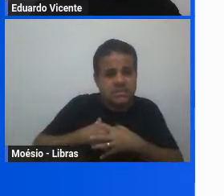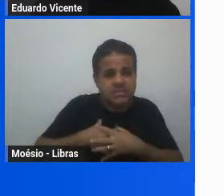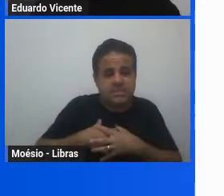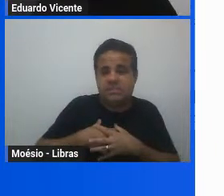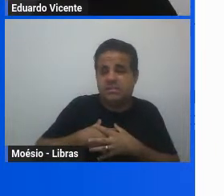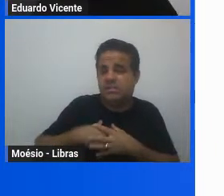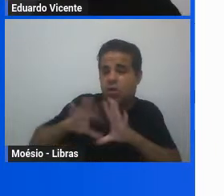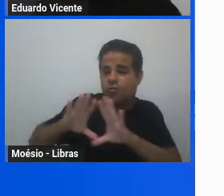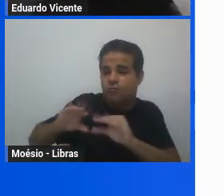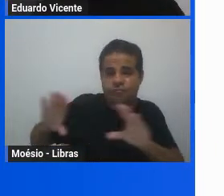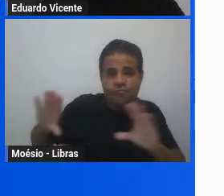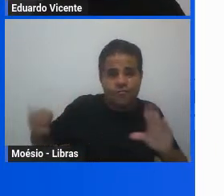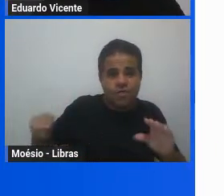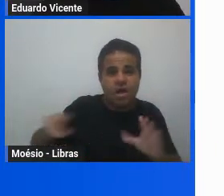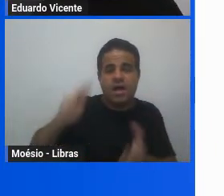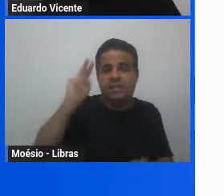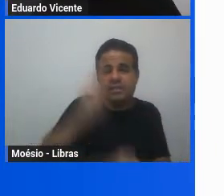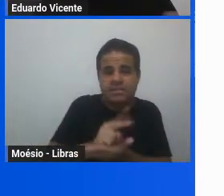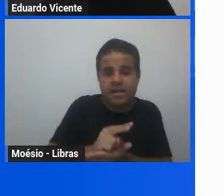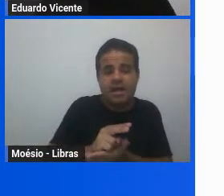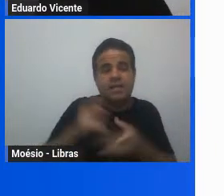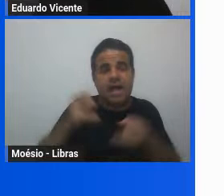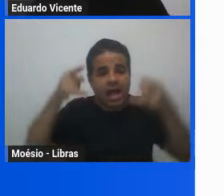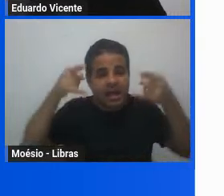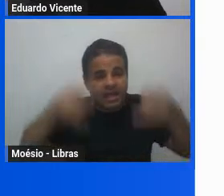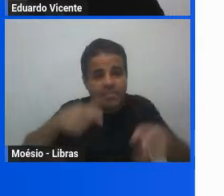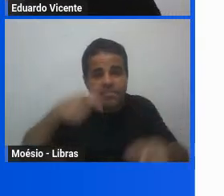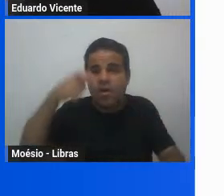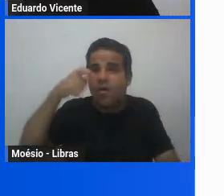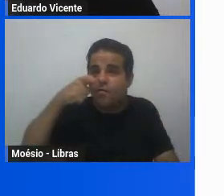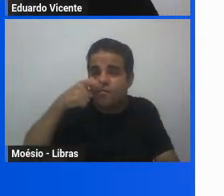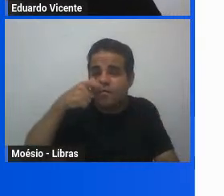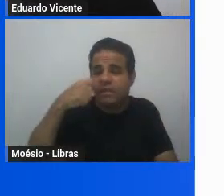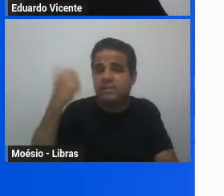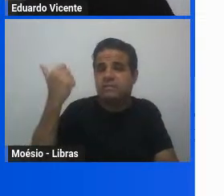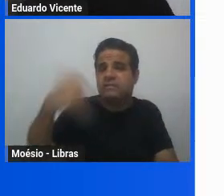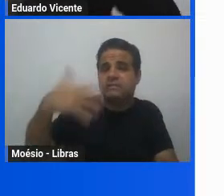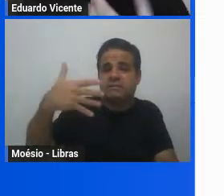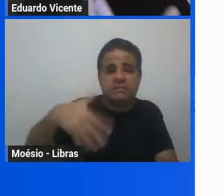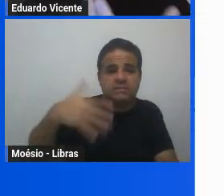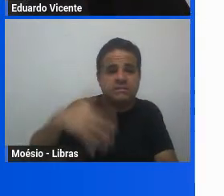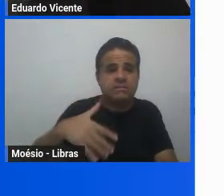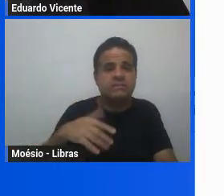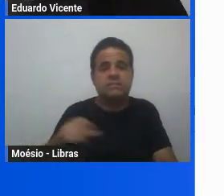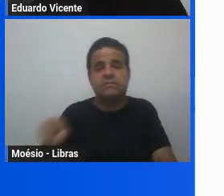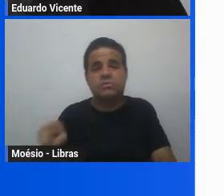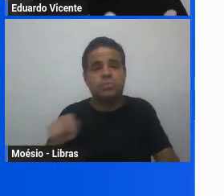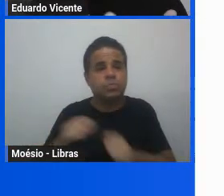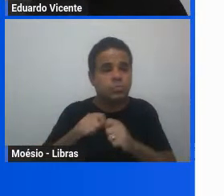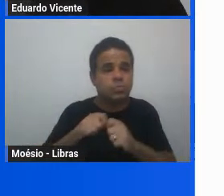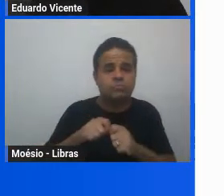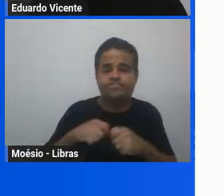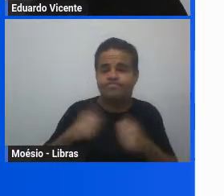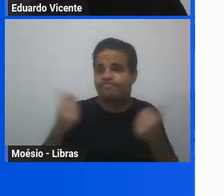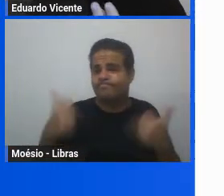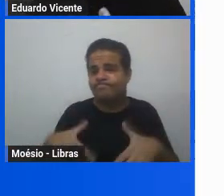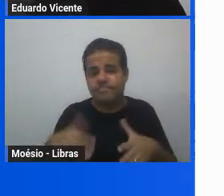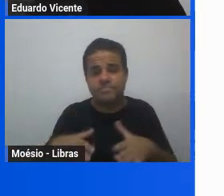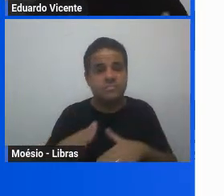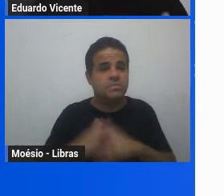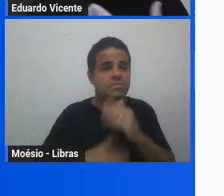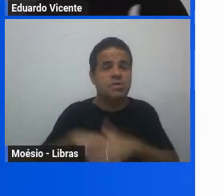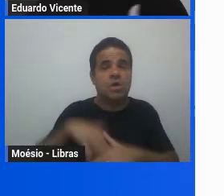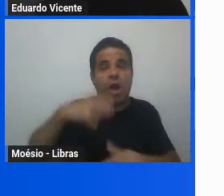sofá, deitada numa cama. Eu assisti a vítima deitando, ou numa manobra de Heimlich, que eu estava